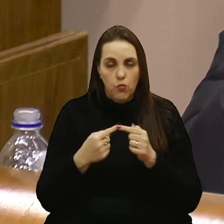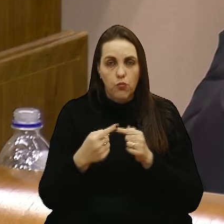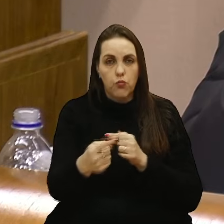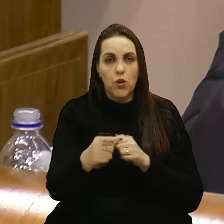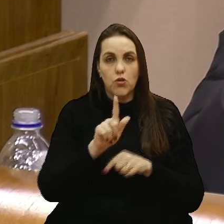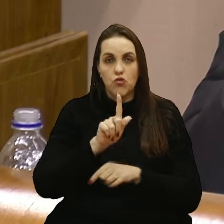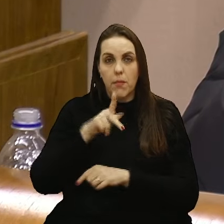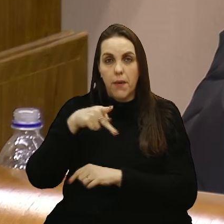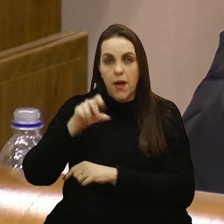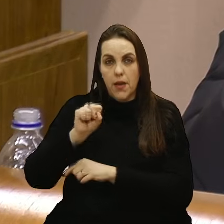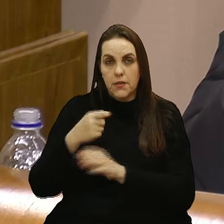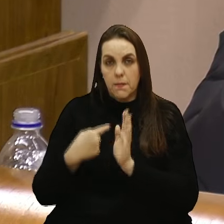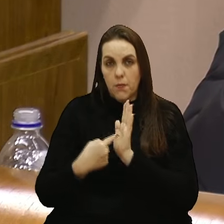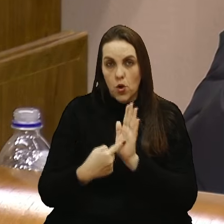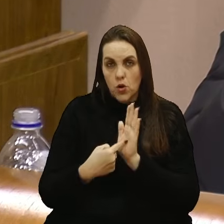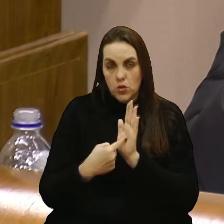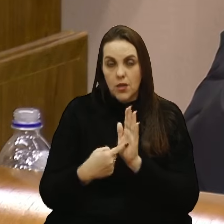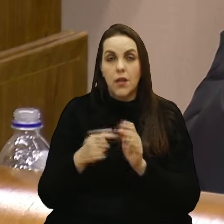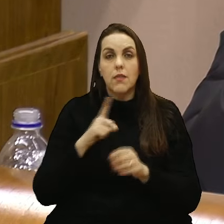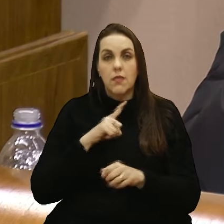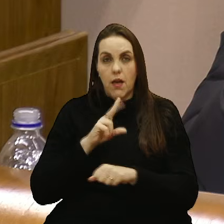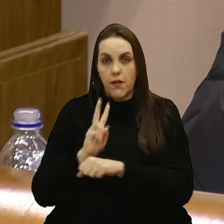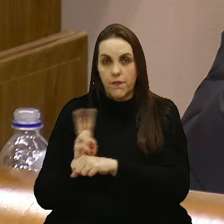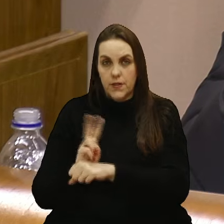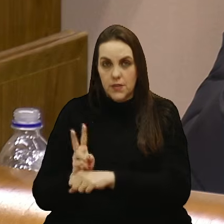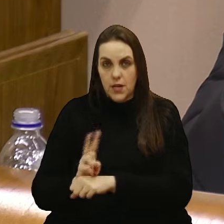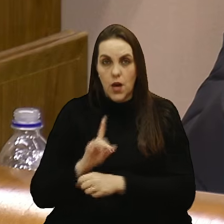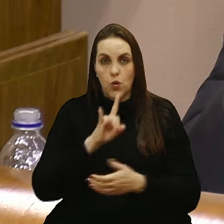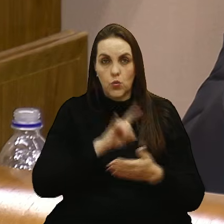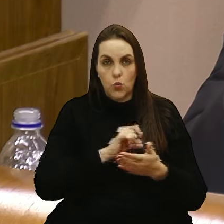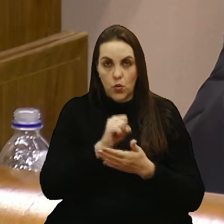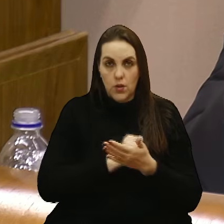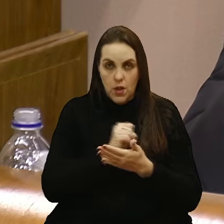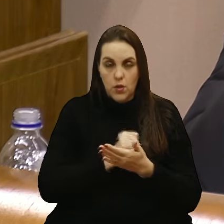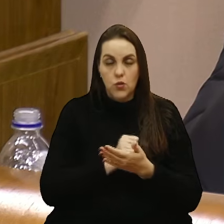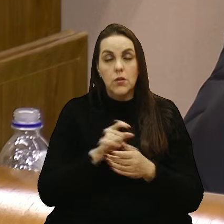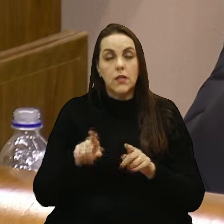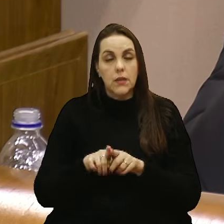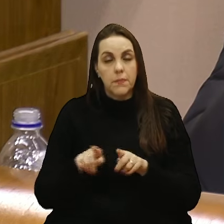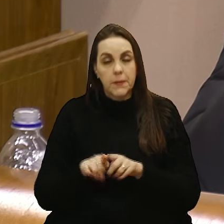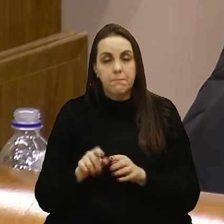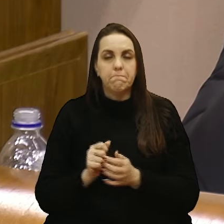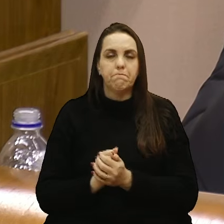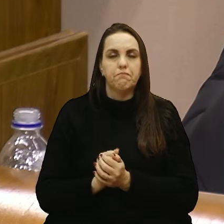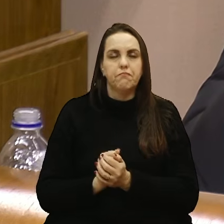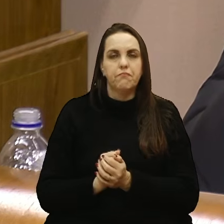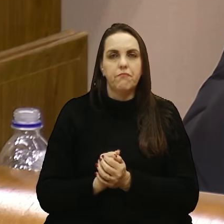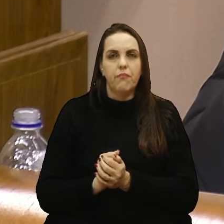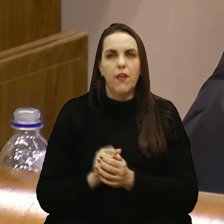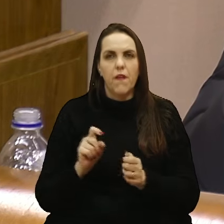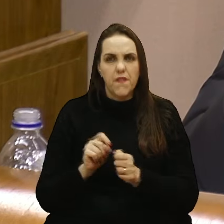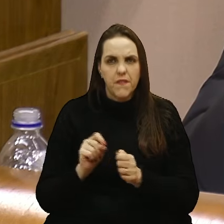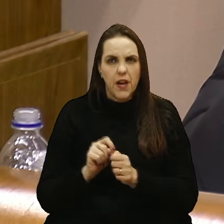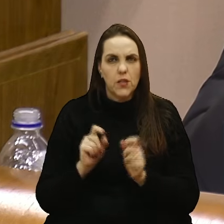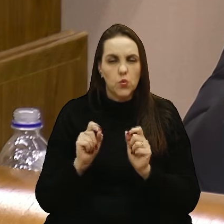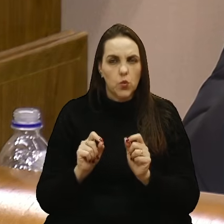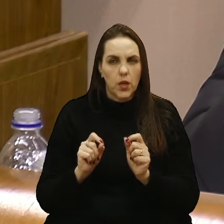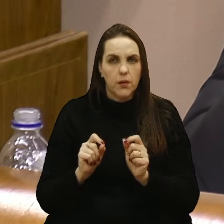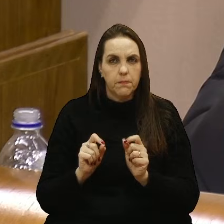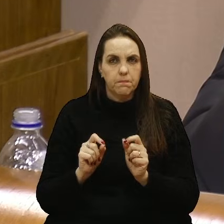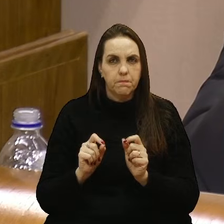GPS. Né? Existe um fiscal desses contratos, onde que se faz a